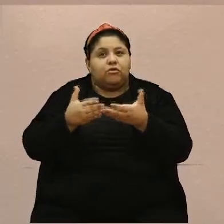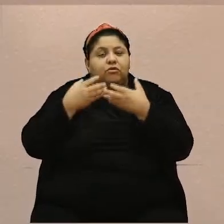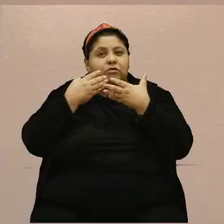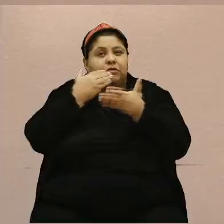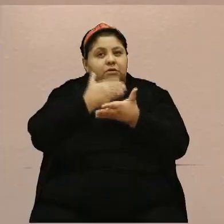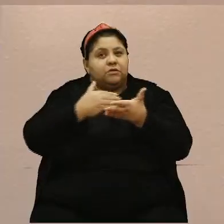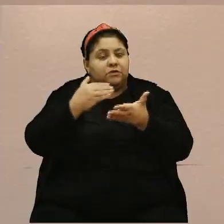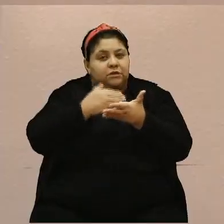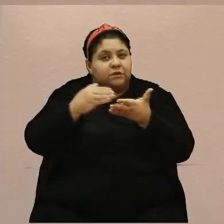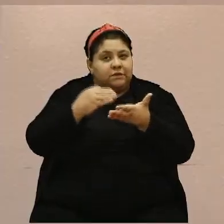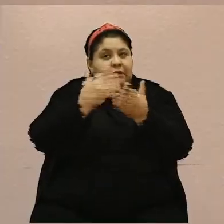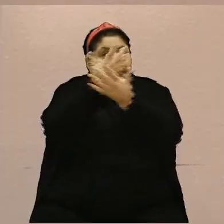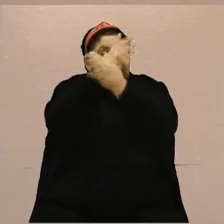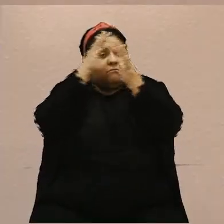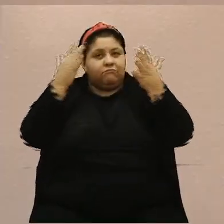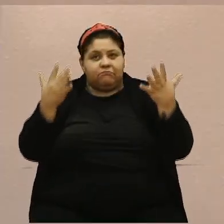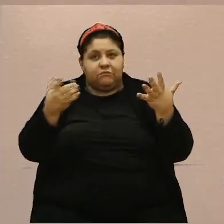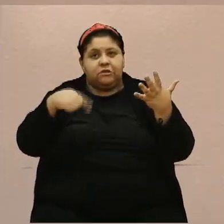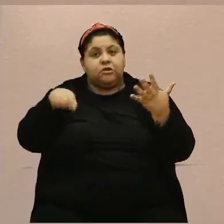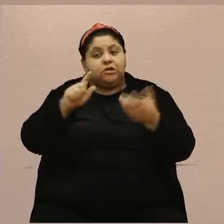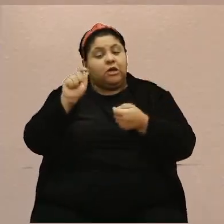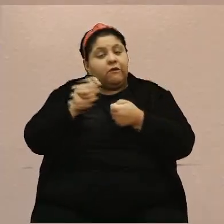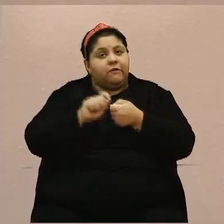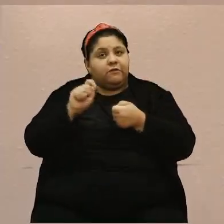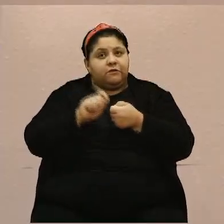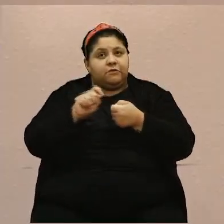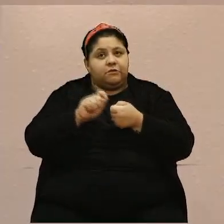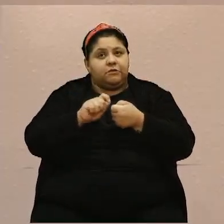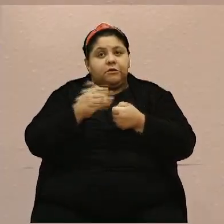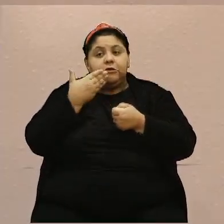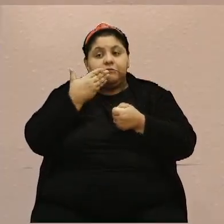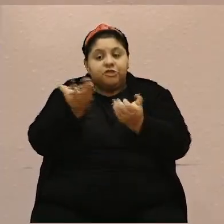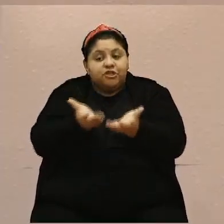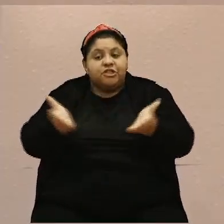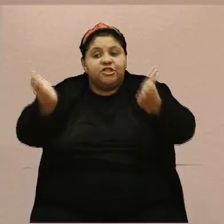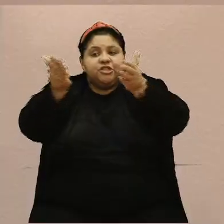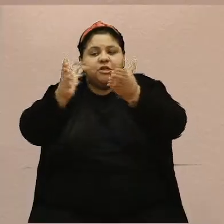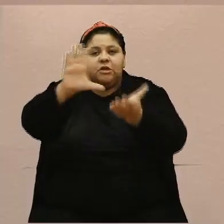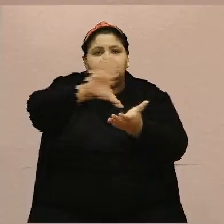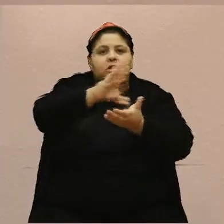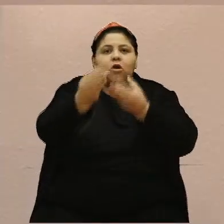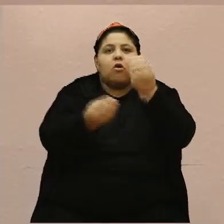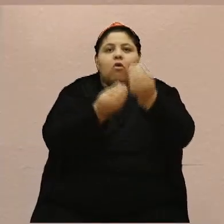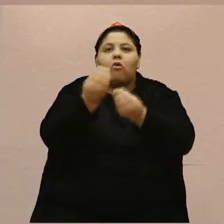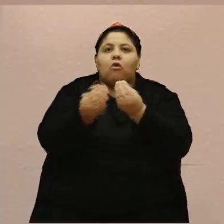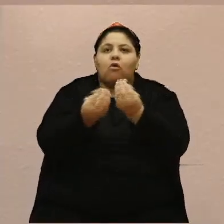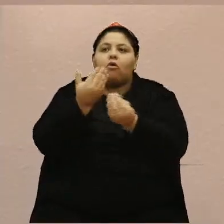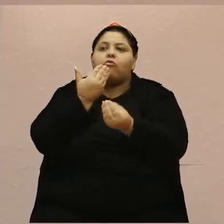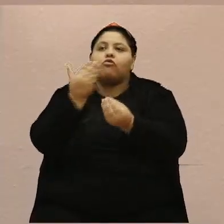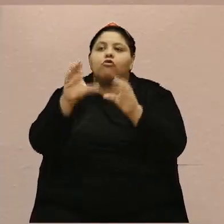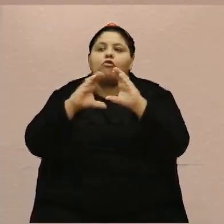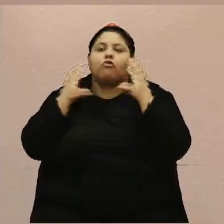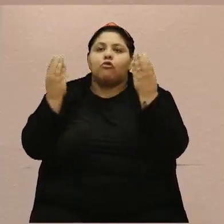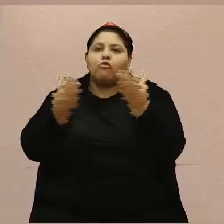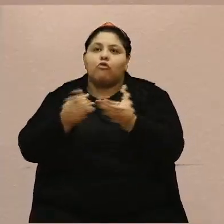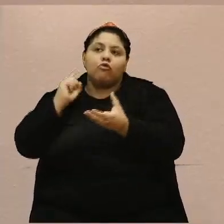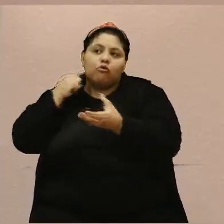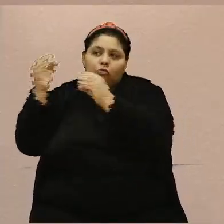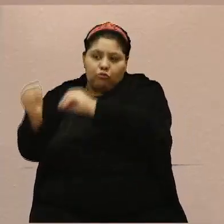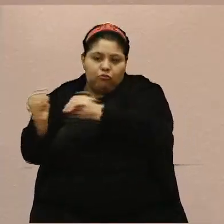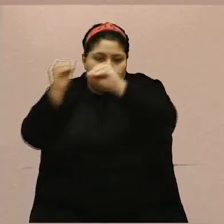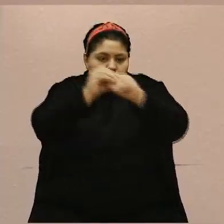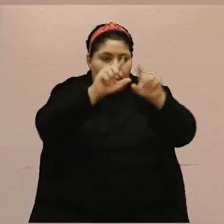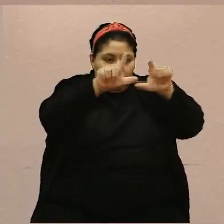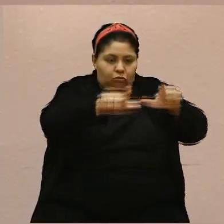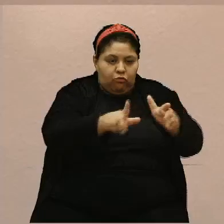Meio Ambiente, e a gente já estava fazendo pedido de lixeira na praça. Como é que tu orienta a comunidade a colocar o lixo no lixo